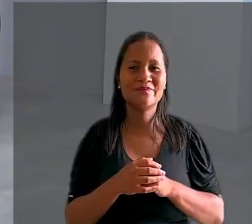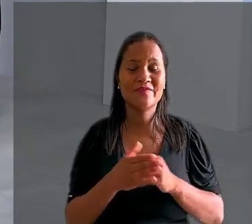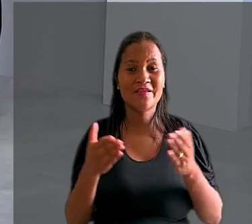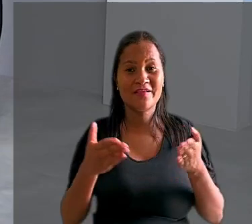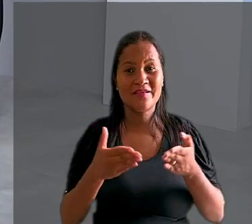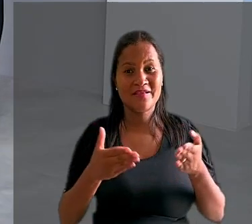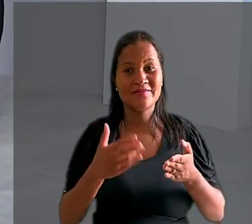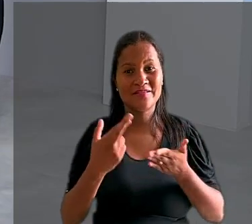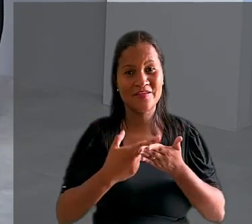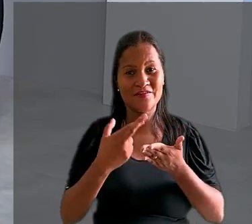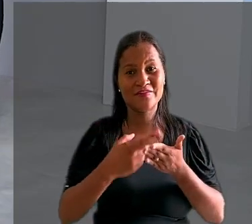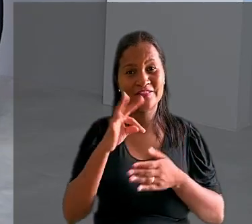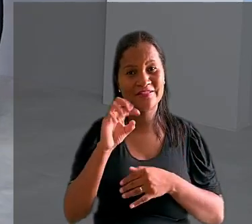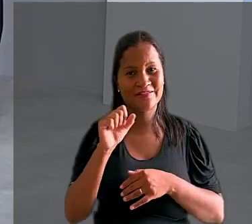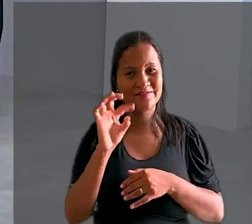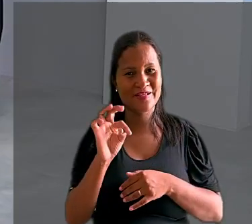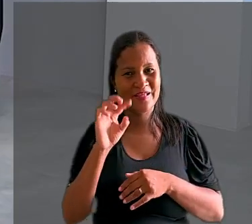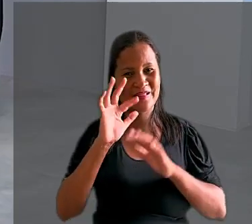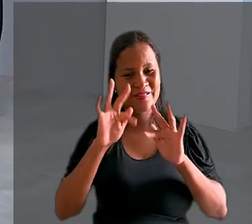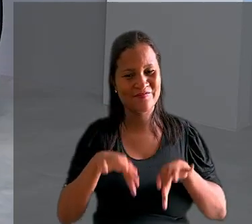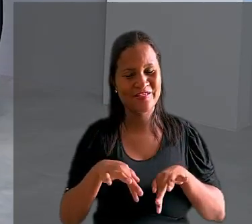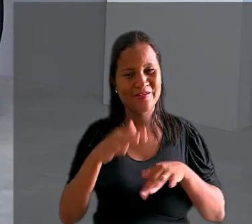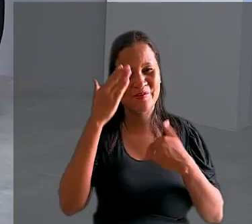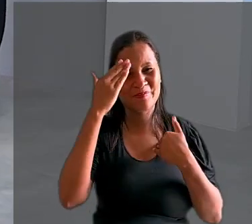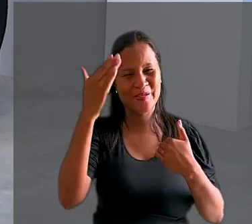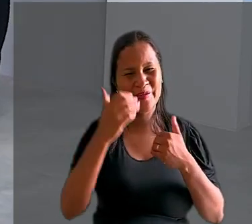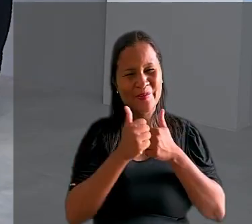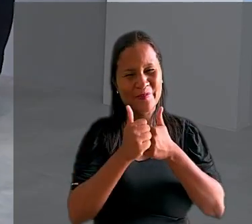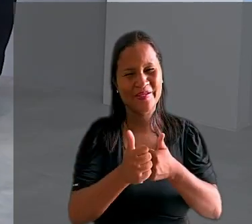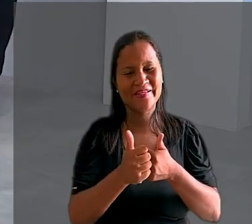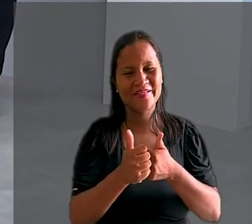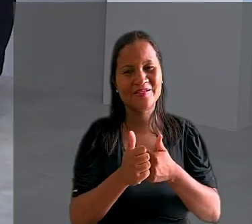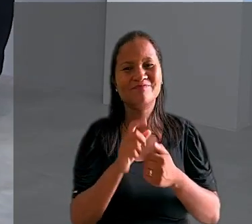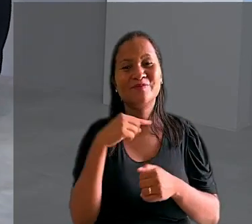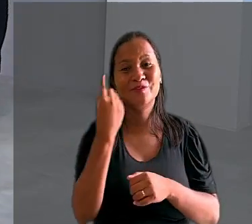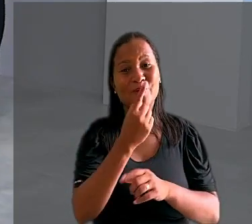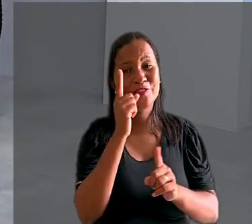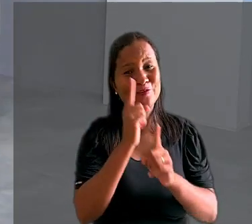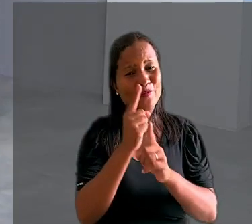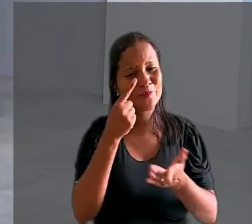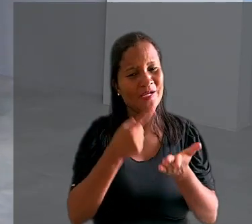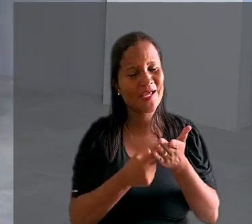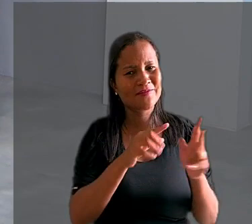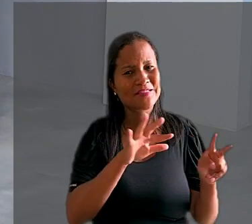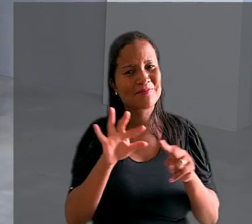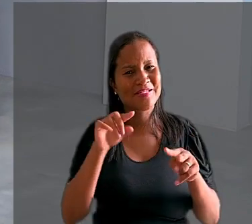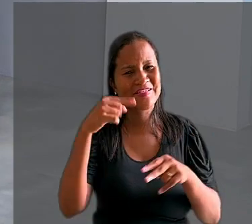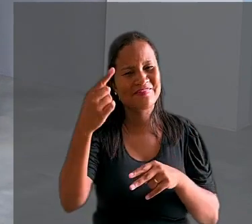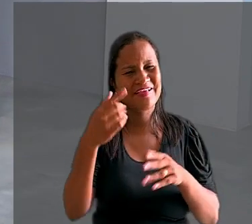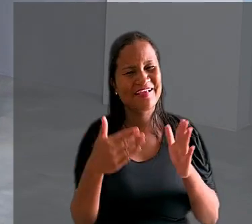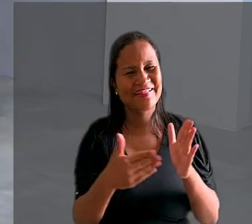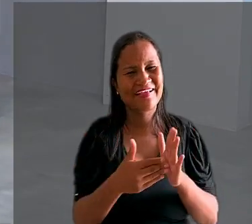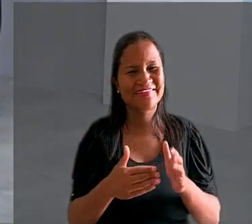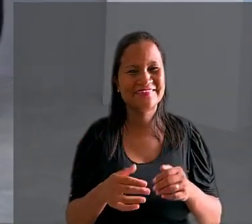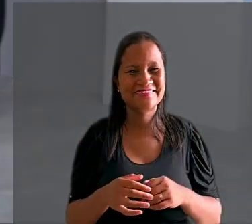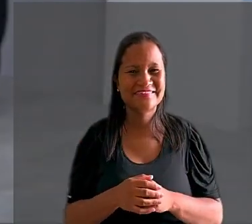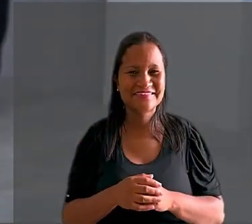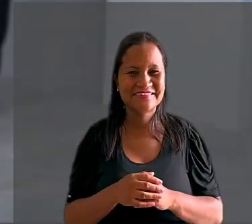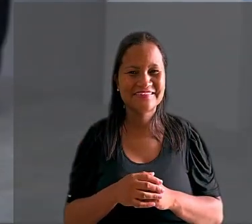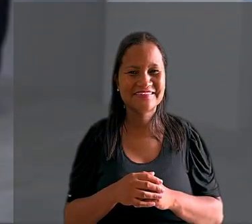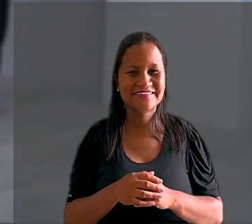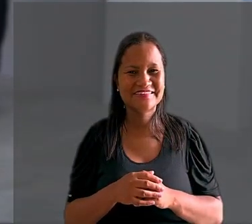Esta edição do Revista TST termina aqui. Obrigado pela companhia. A gente tem um encontro marcado na semana que vem. Até lá!